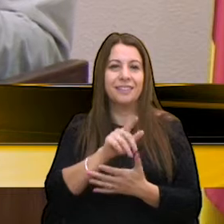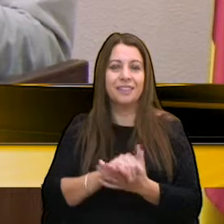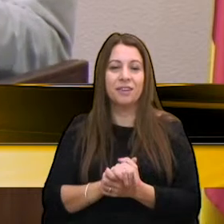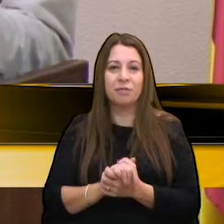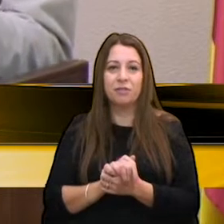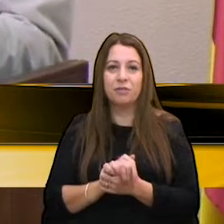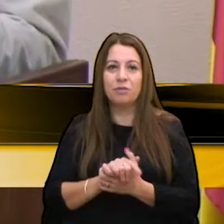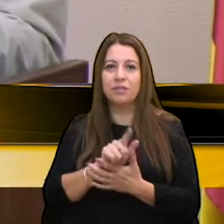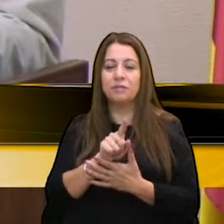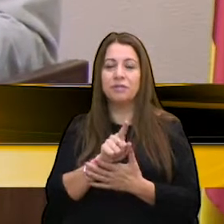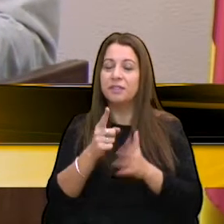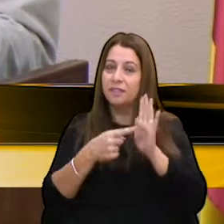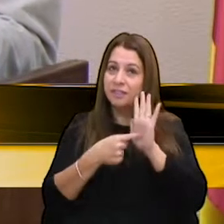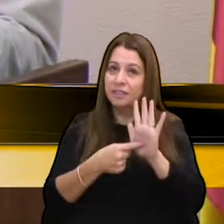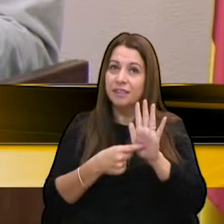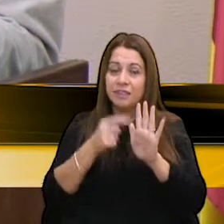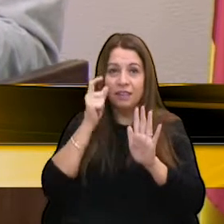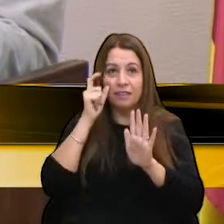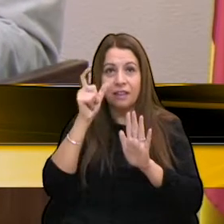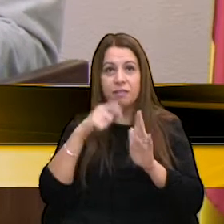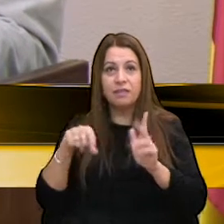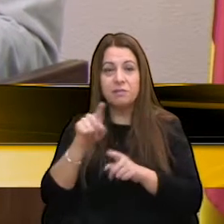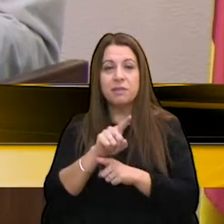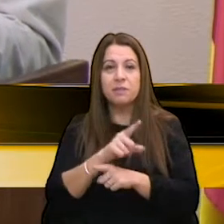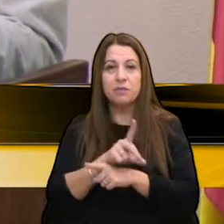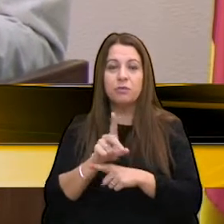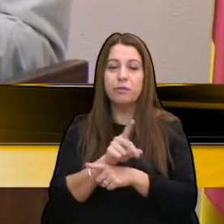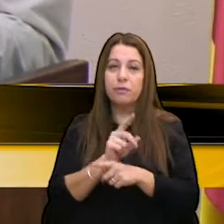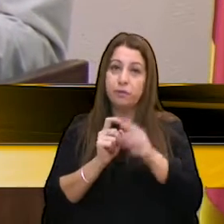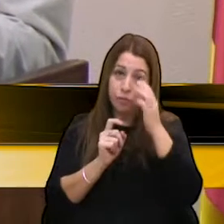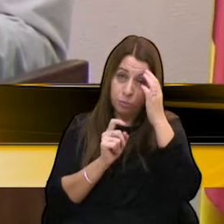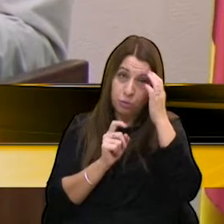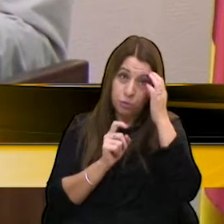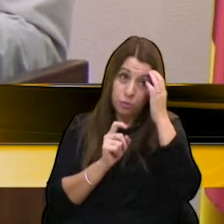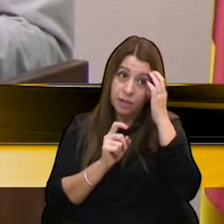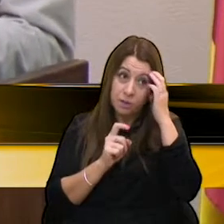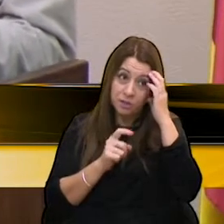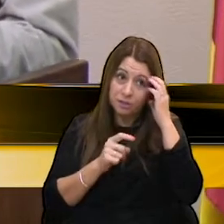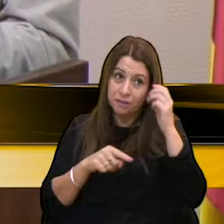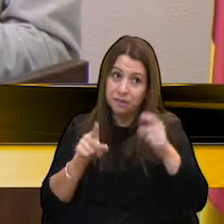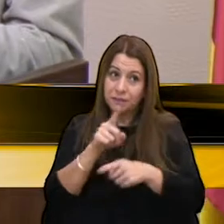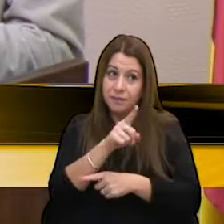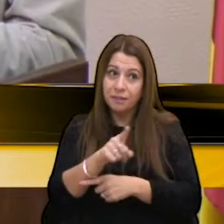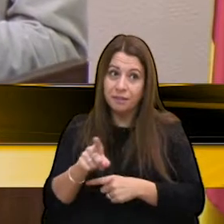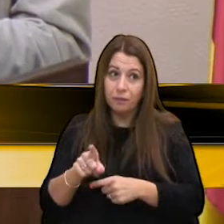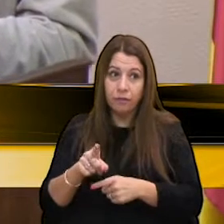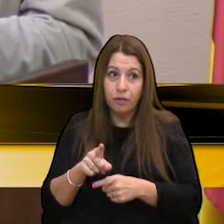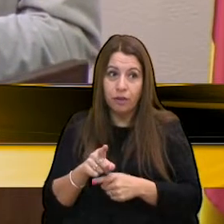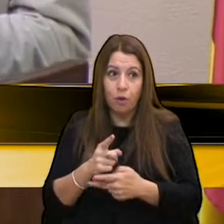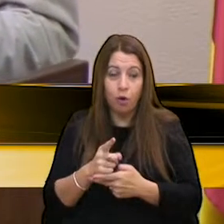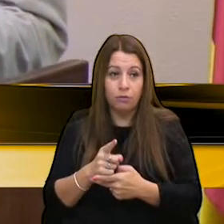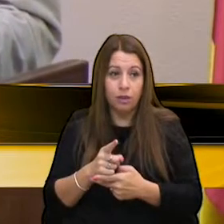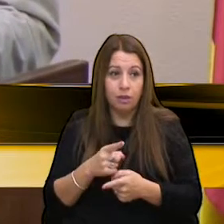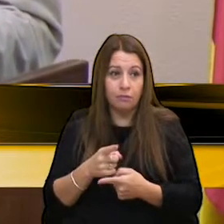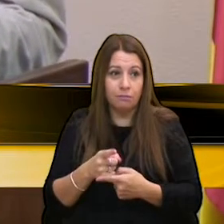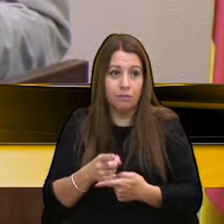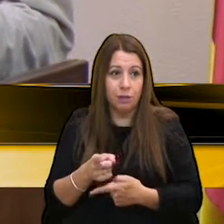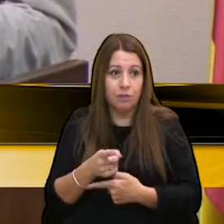30% têm demonstrado interesse em permanecer na atividade rural.